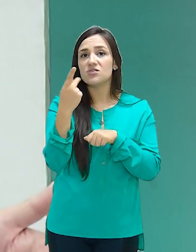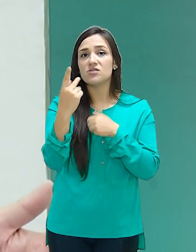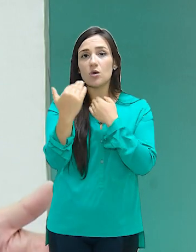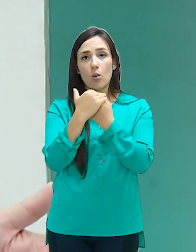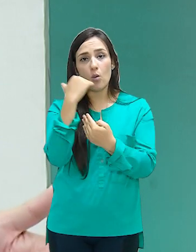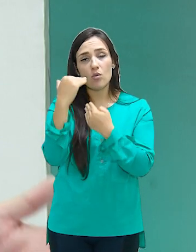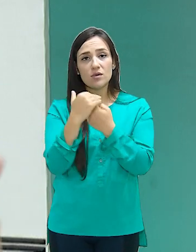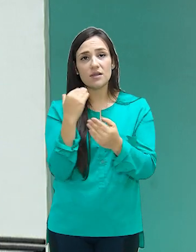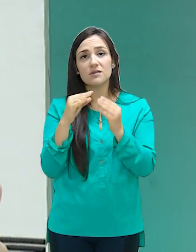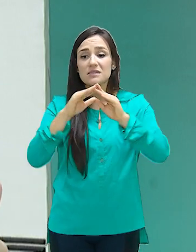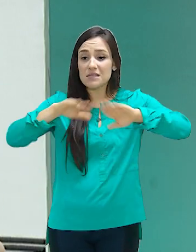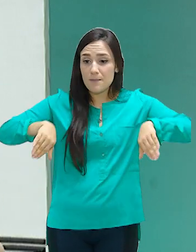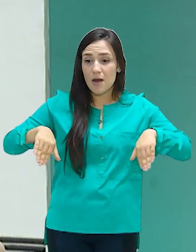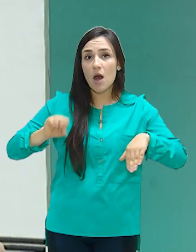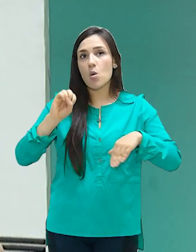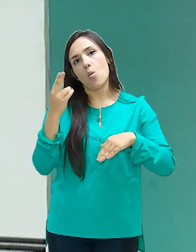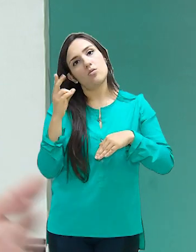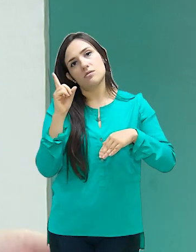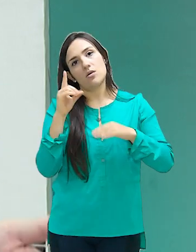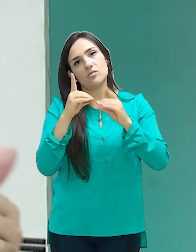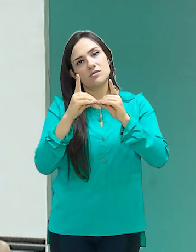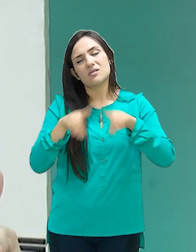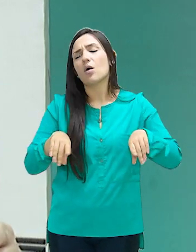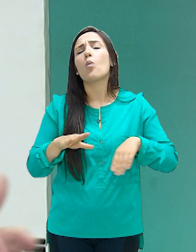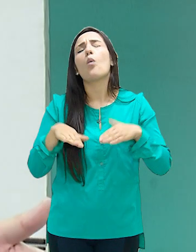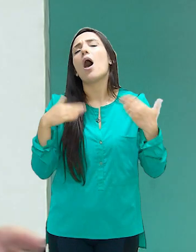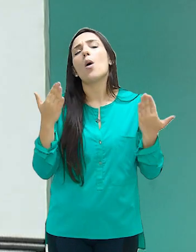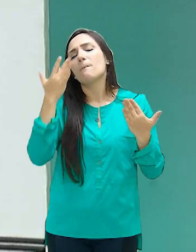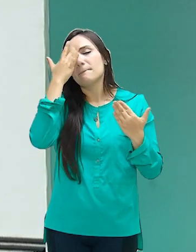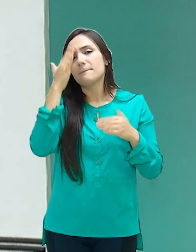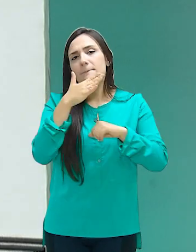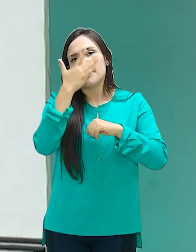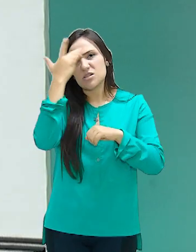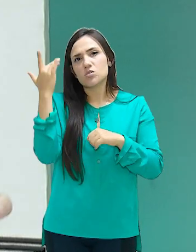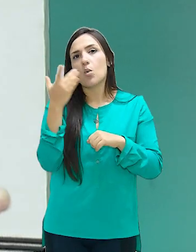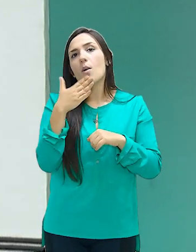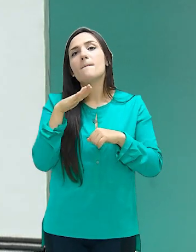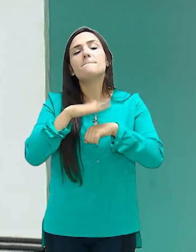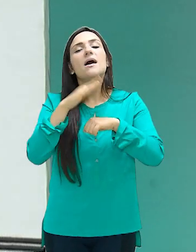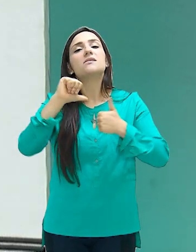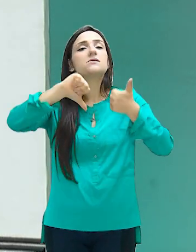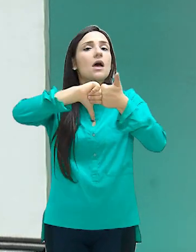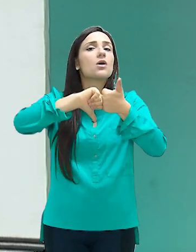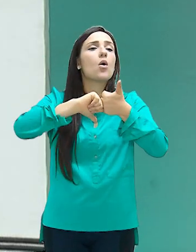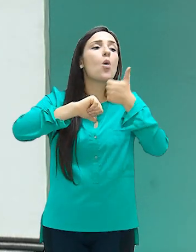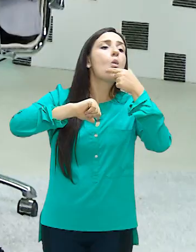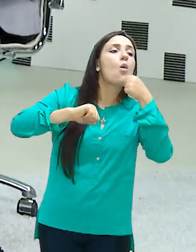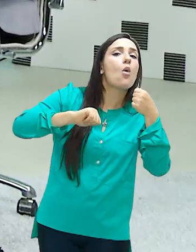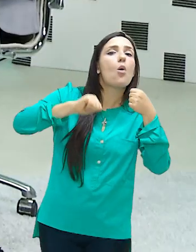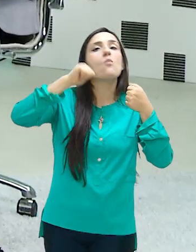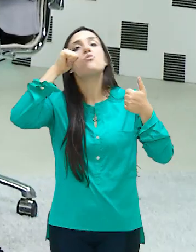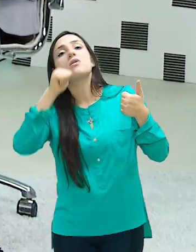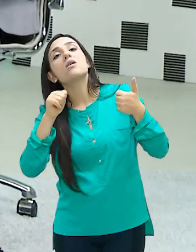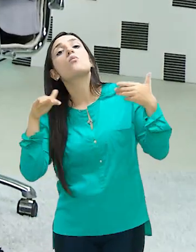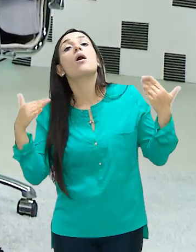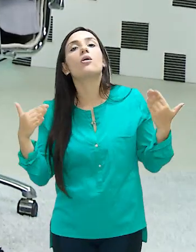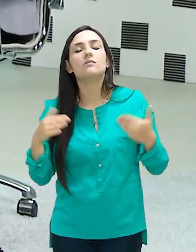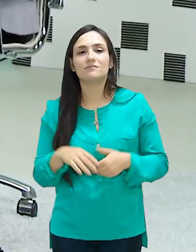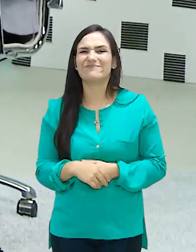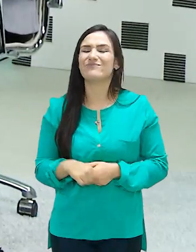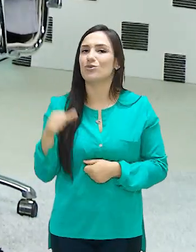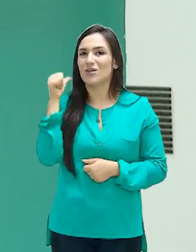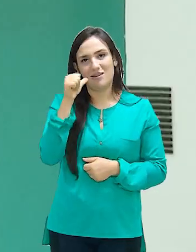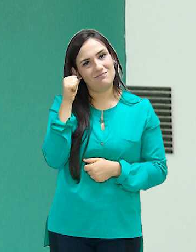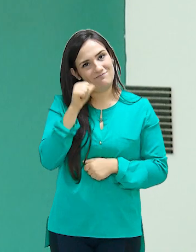não separação ou de separação? A mulher ou o homem que mais procura, que quer consertar o casamento? A mulher. A